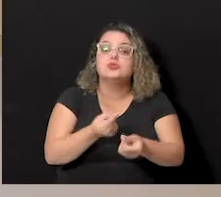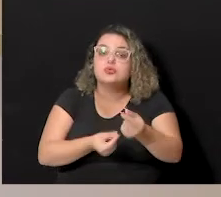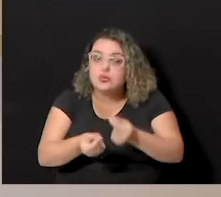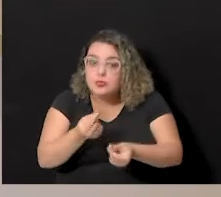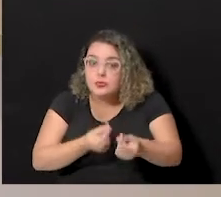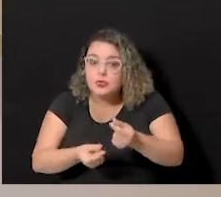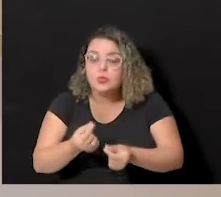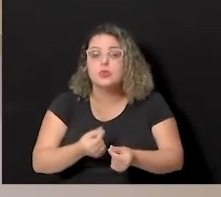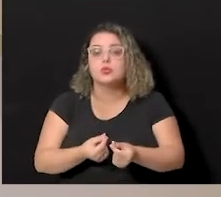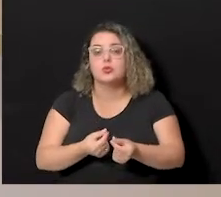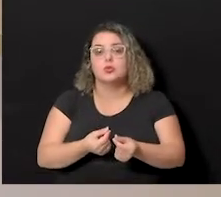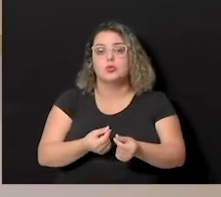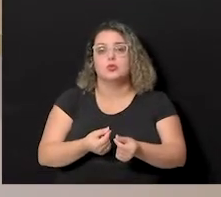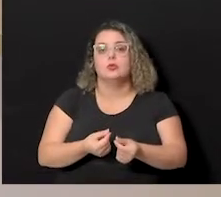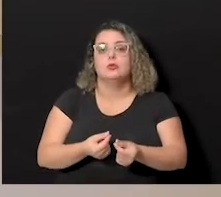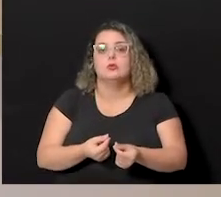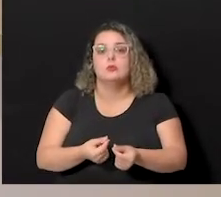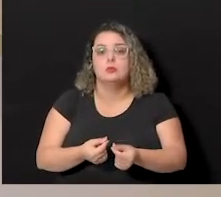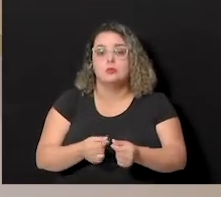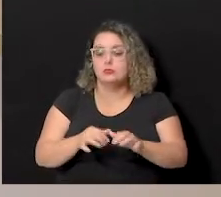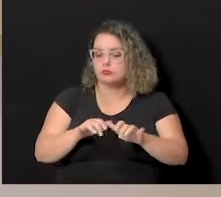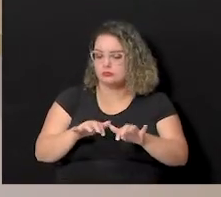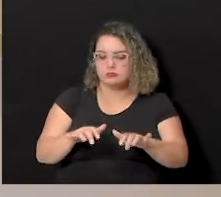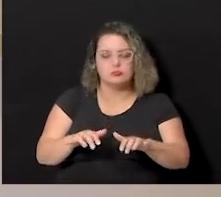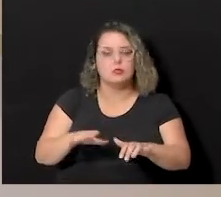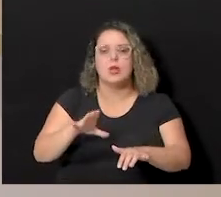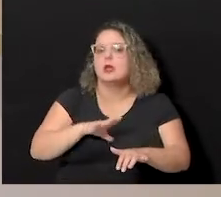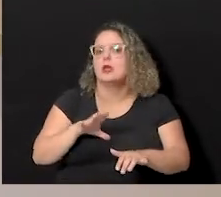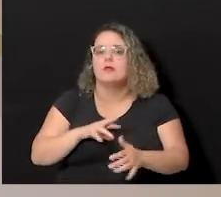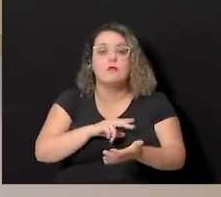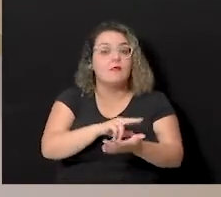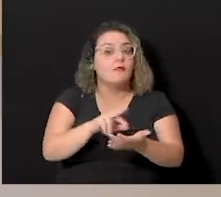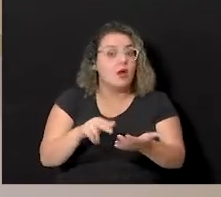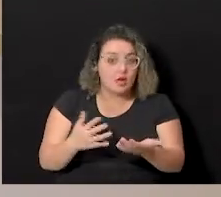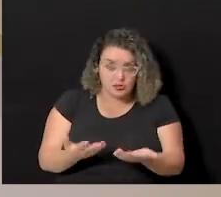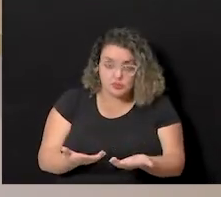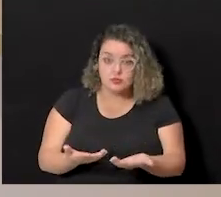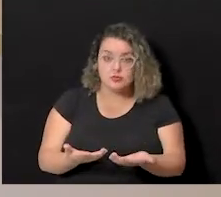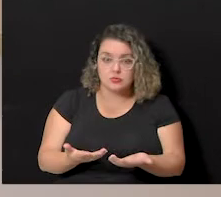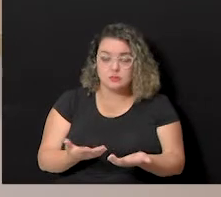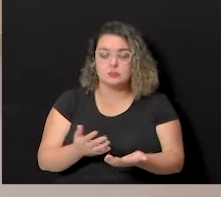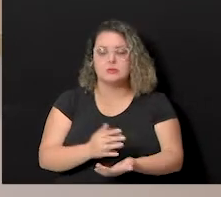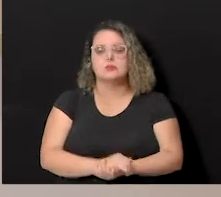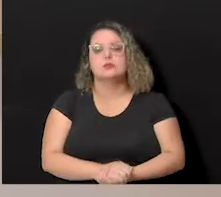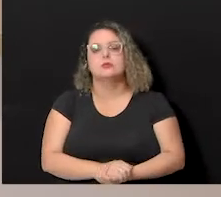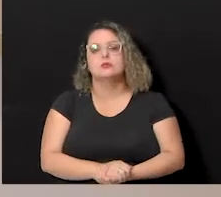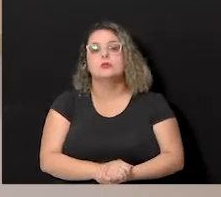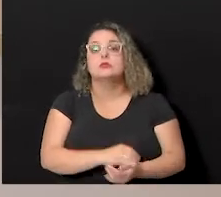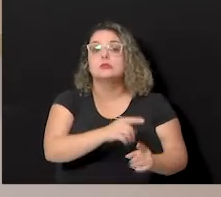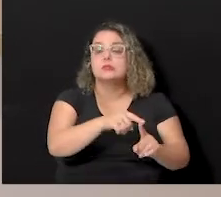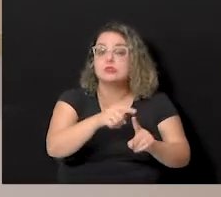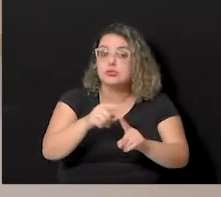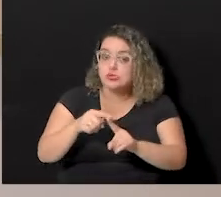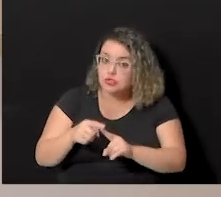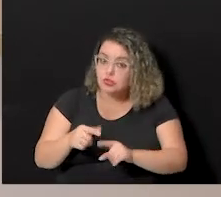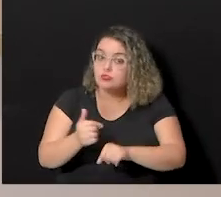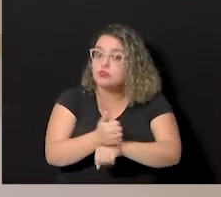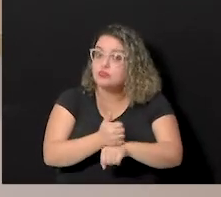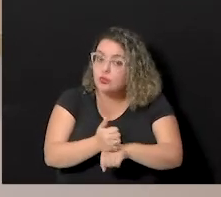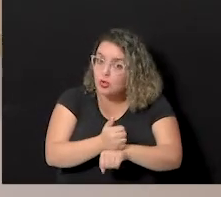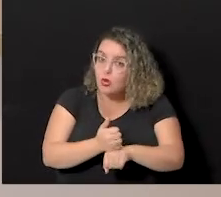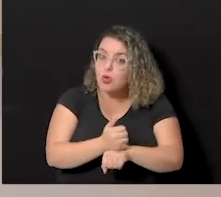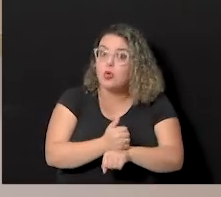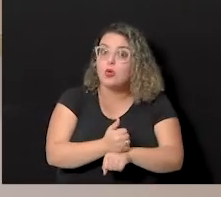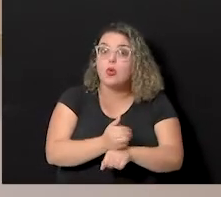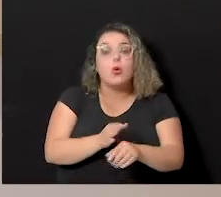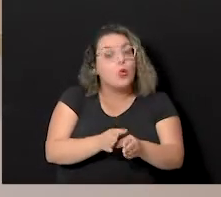planejador financeiro. Hoje, você digitando planejador financeiro na cidade, você encontra diversos. Esses tipos de